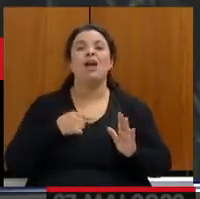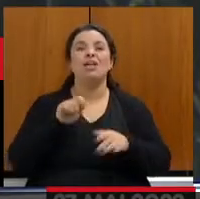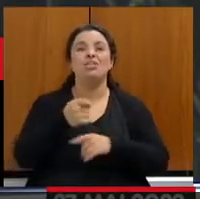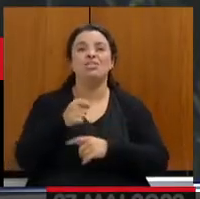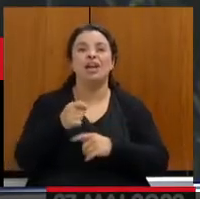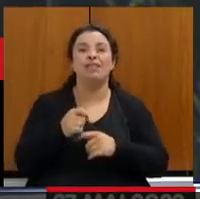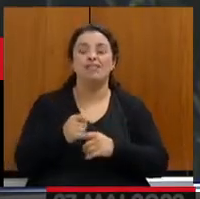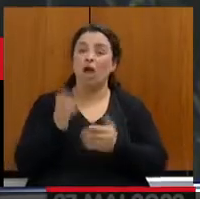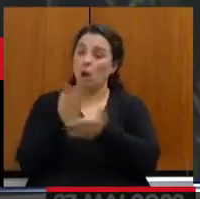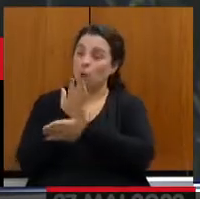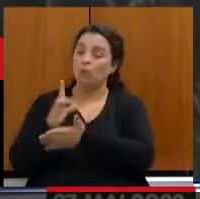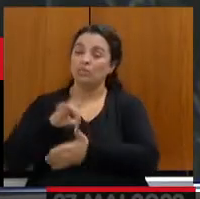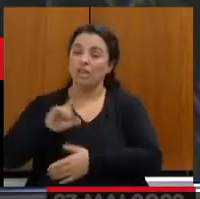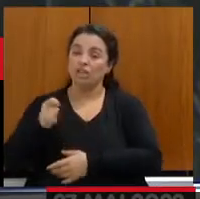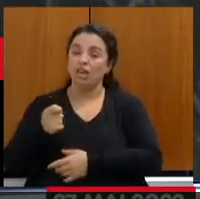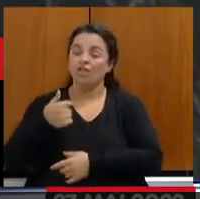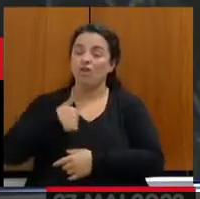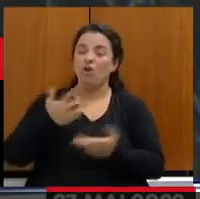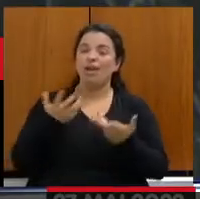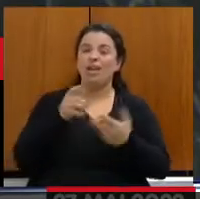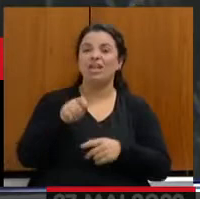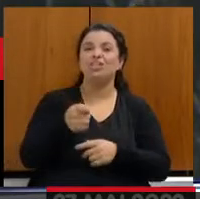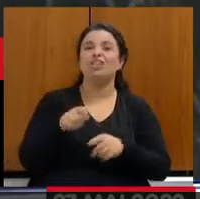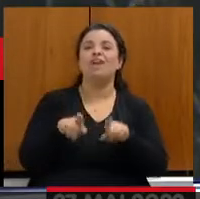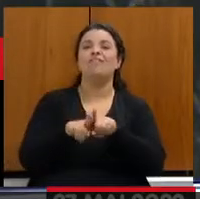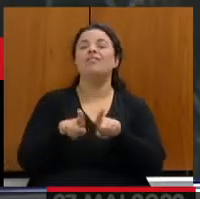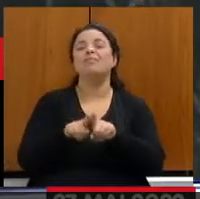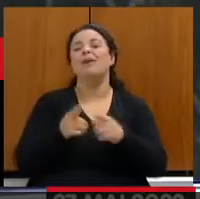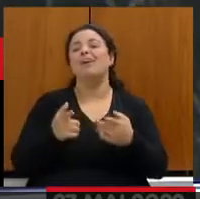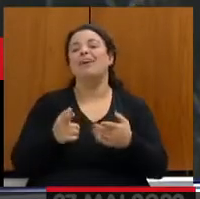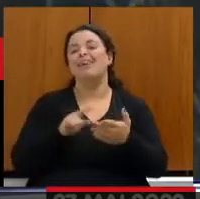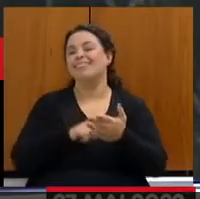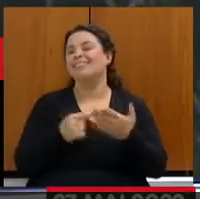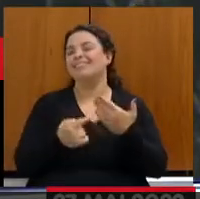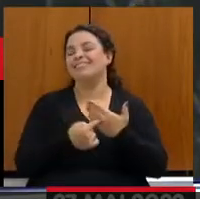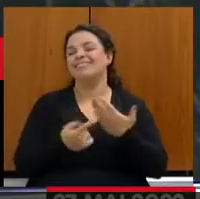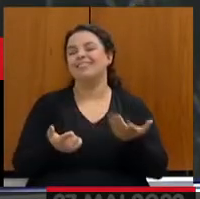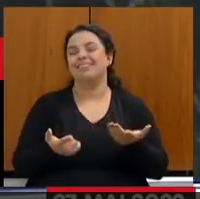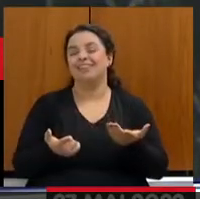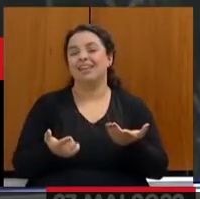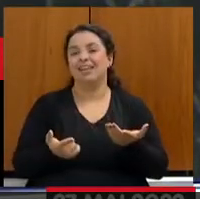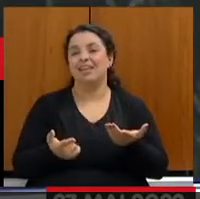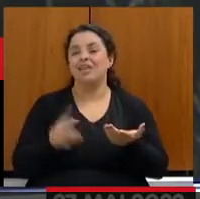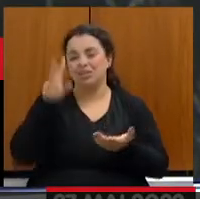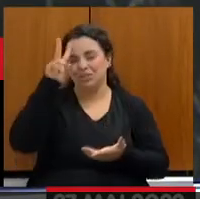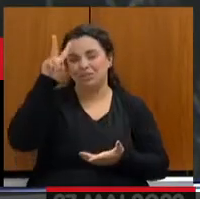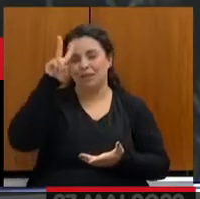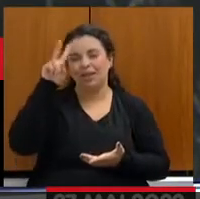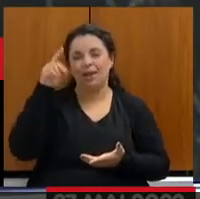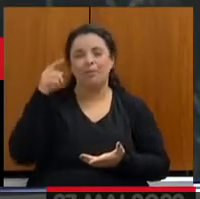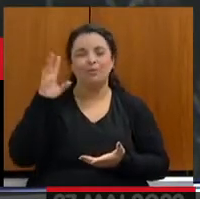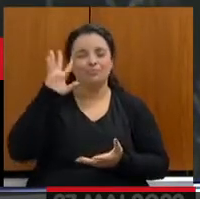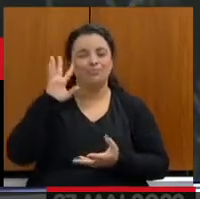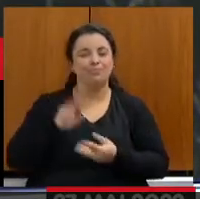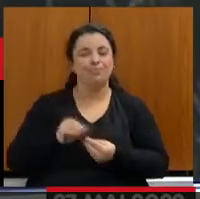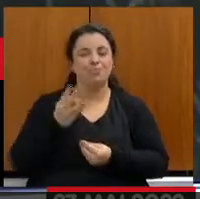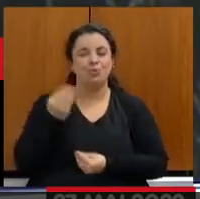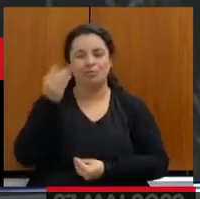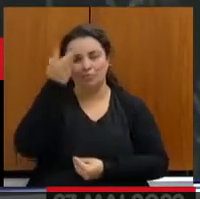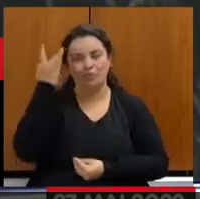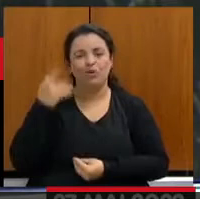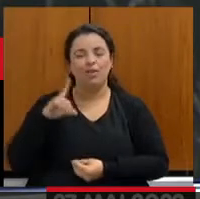eu também quero ter né e historicamente a gente sabe que as coisas que muitos tem essa chave do poder